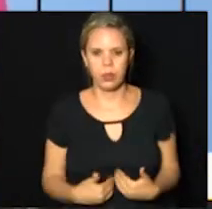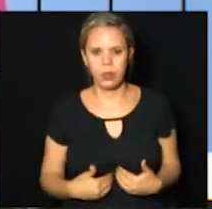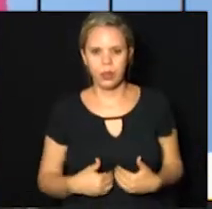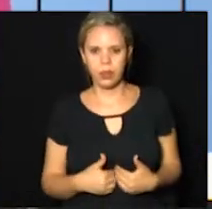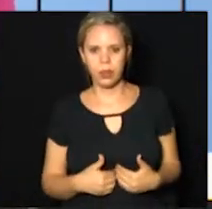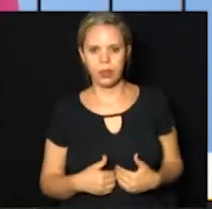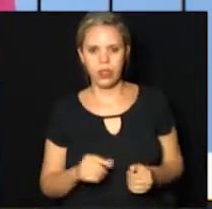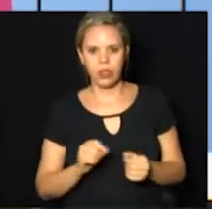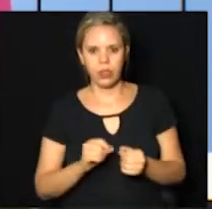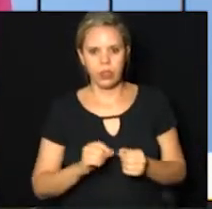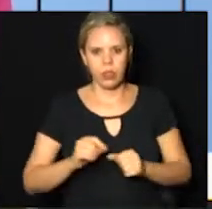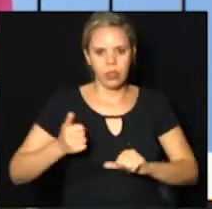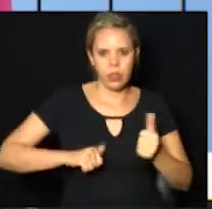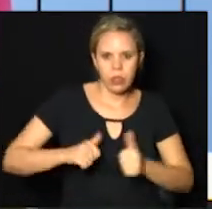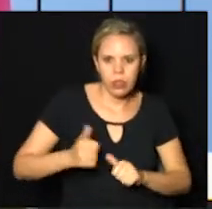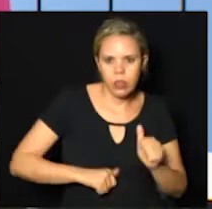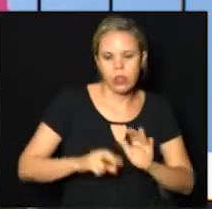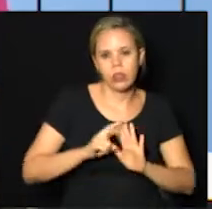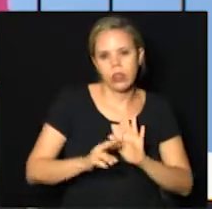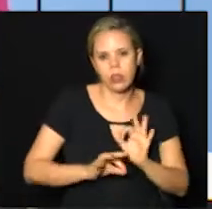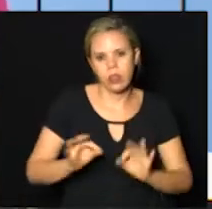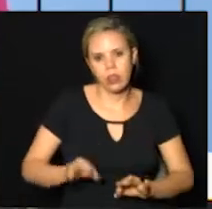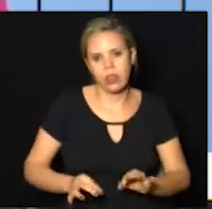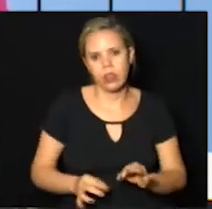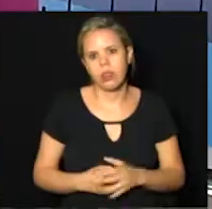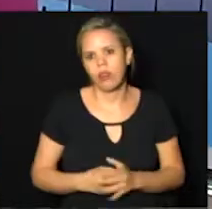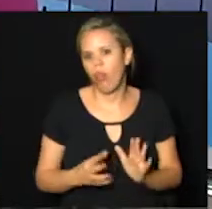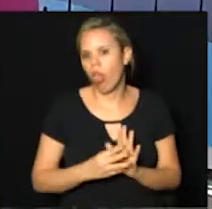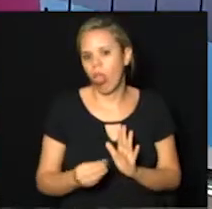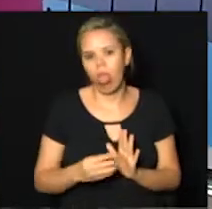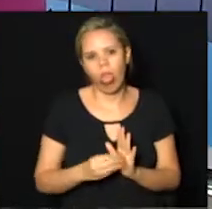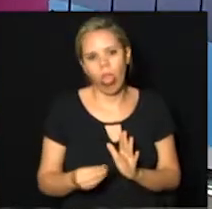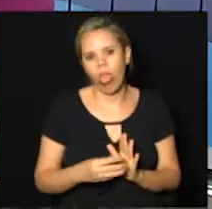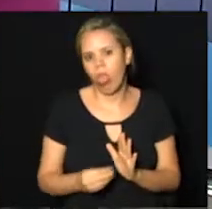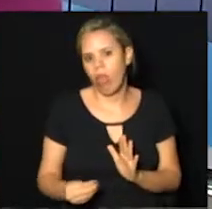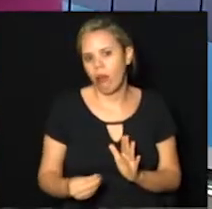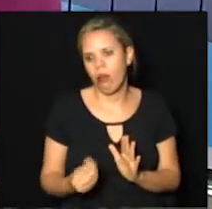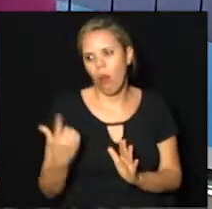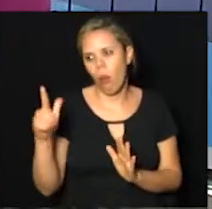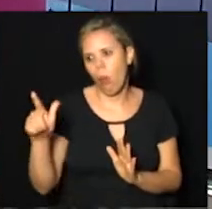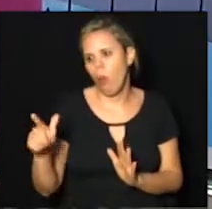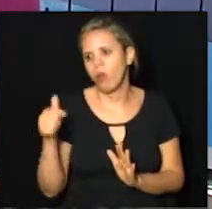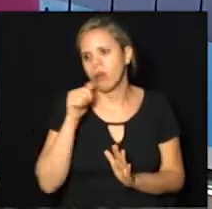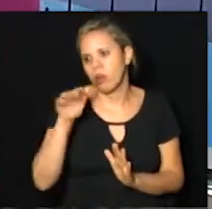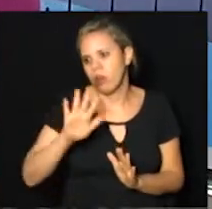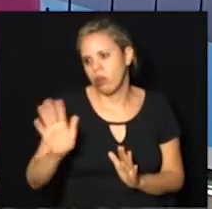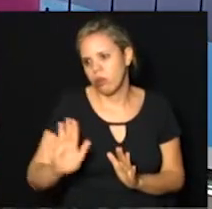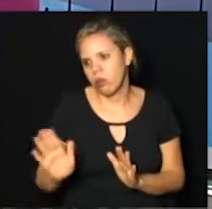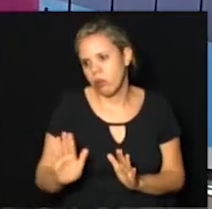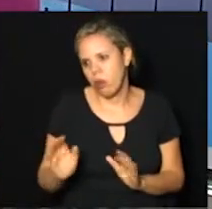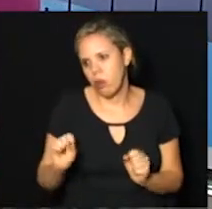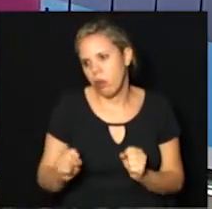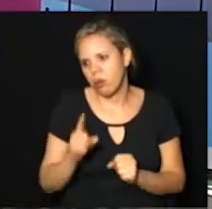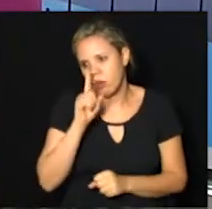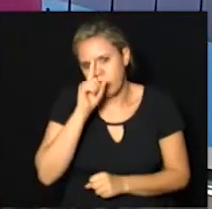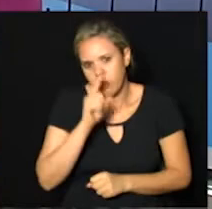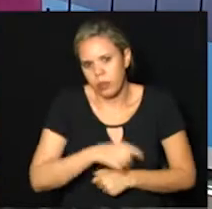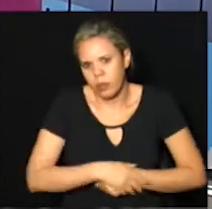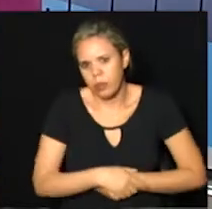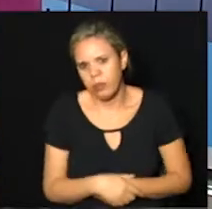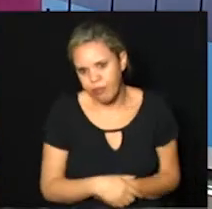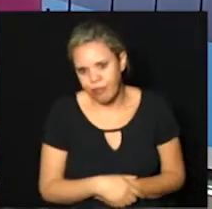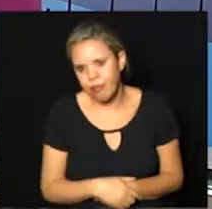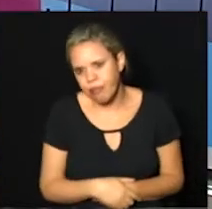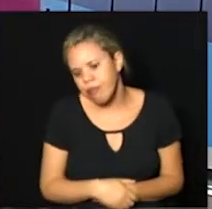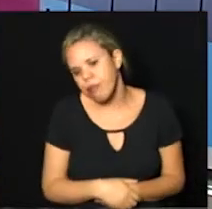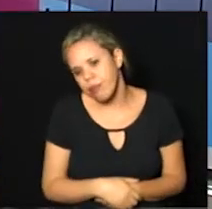não sair copiando receitas, né, de outras mulheres, né? Isso pode até ser um risco. Não, com